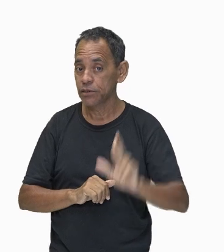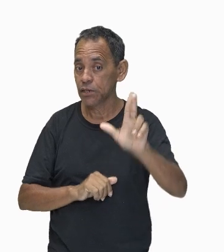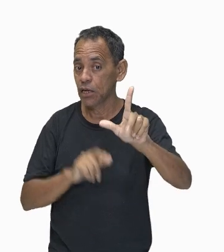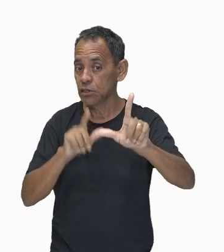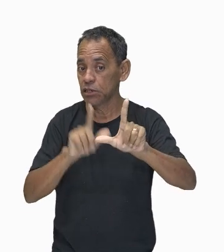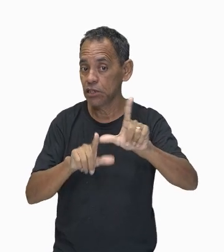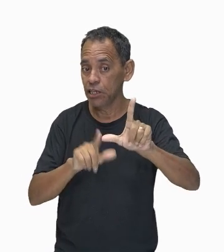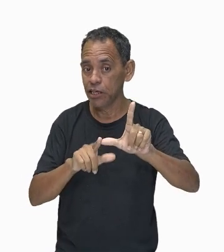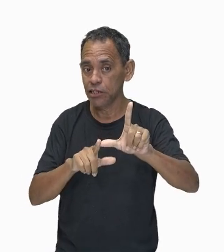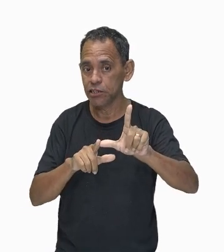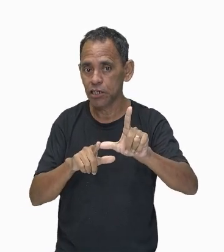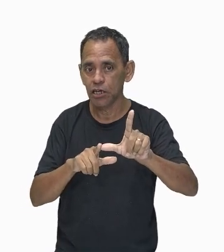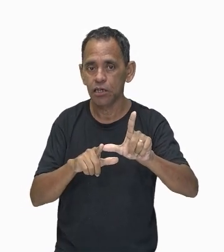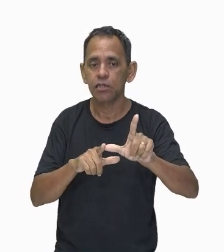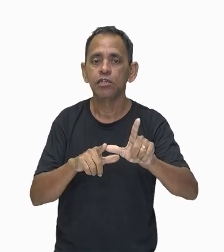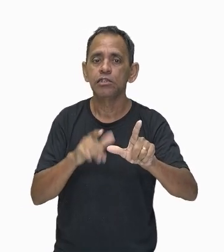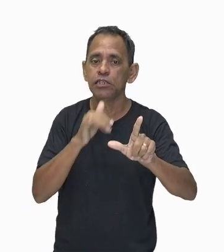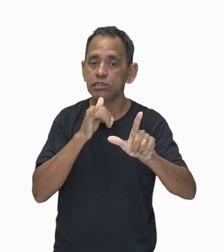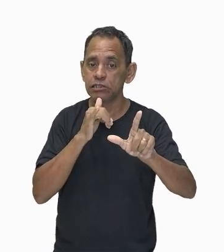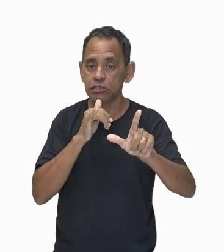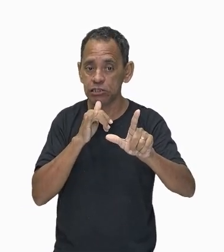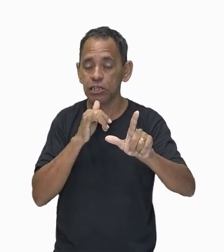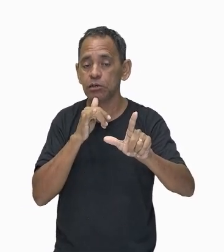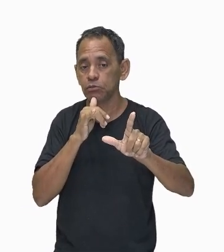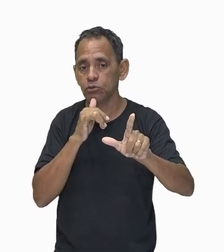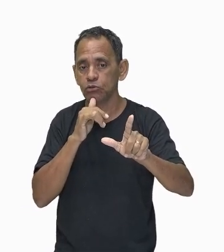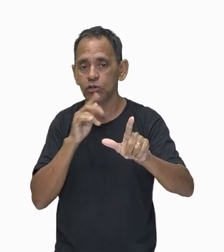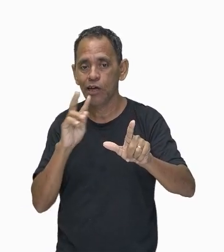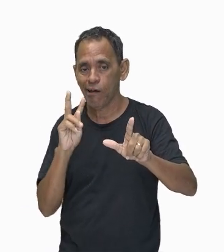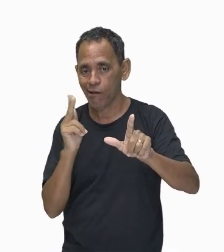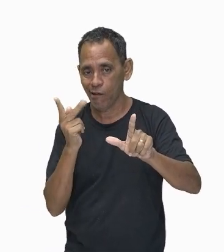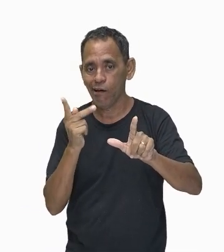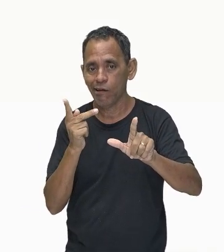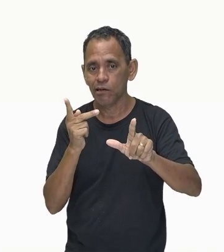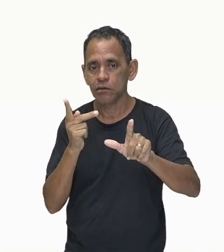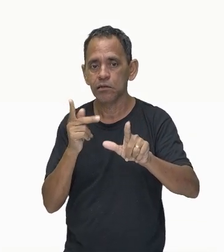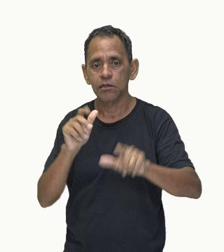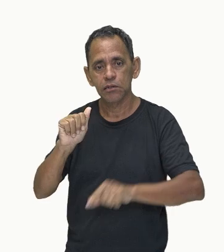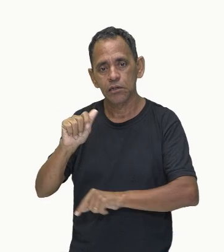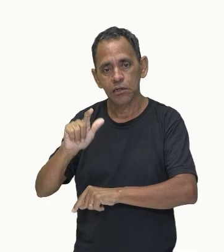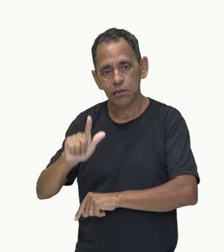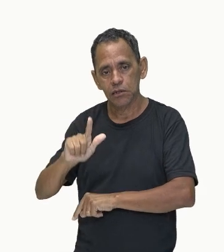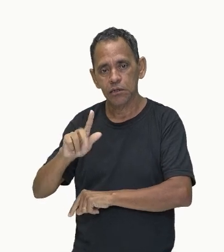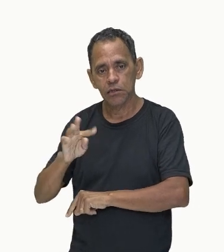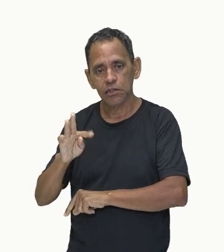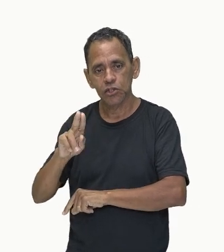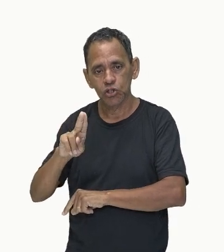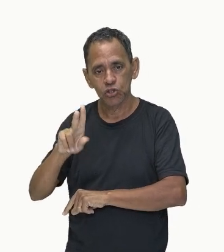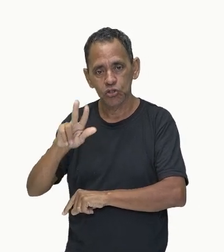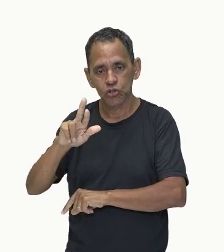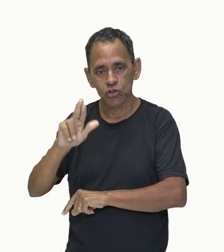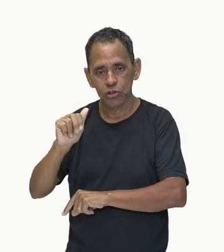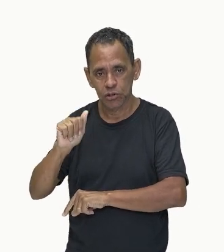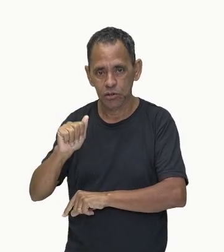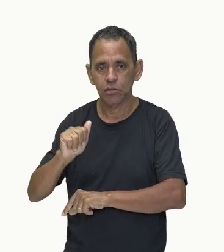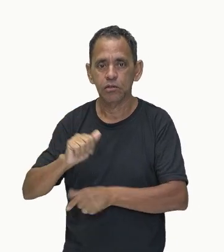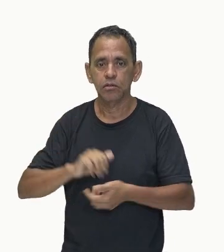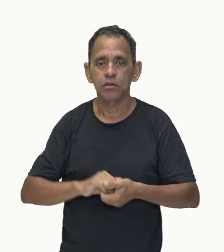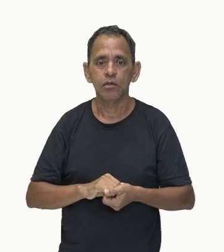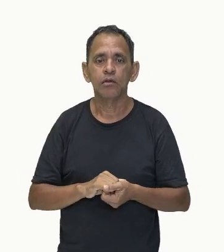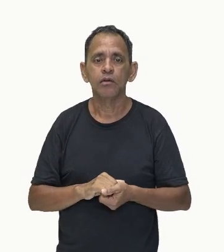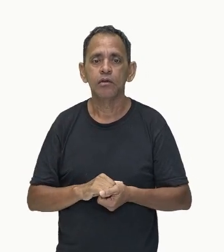vale m vezes g, né, você tem que lembrar que a força-peso é uma força que vale massa vezes a